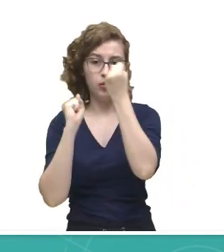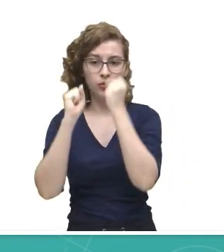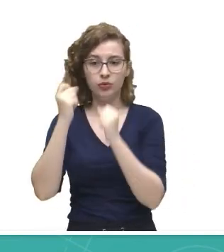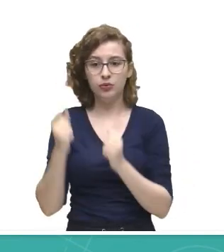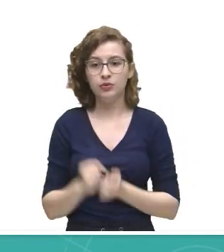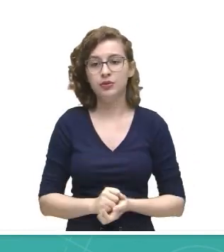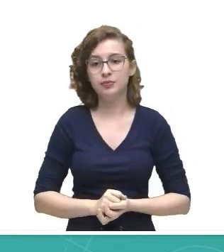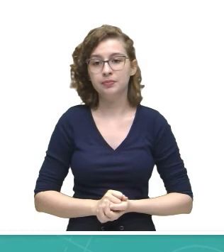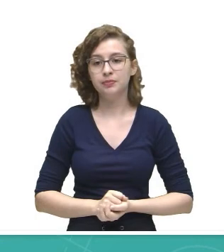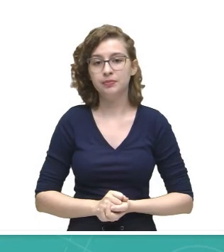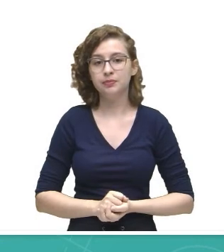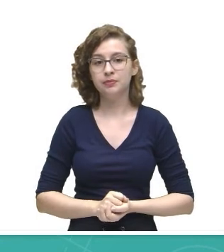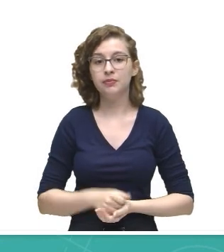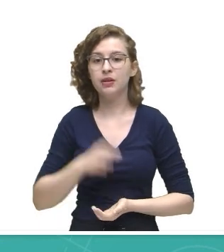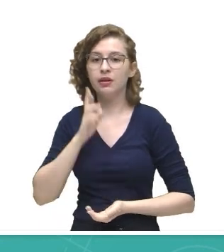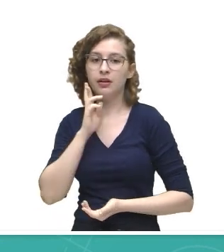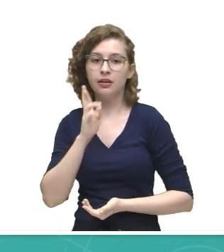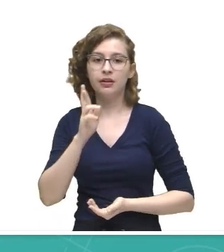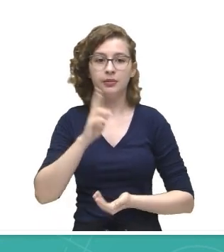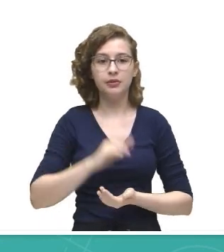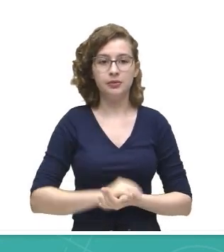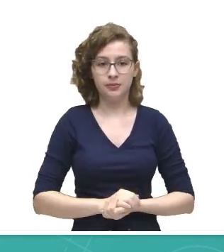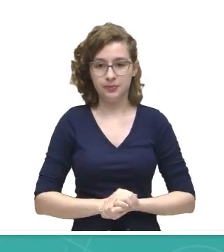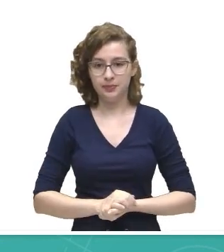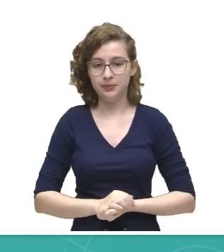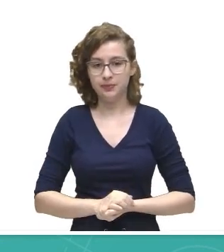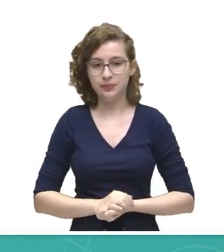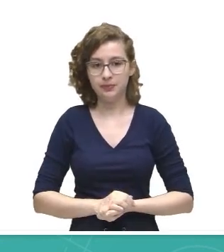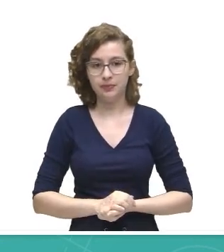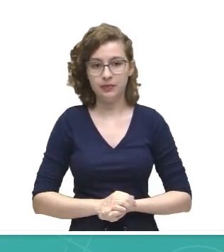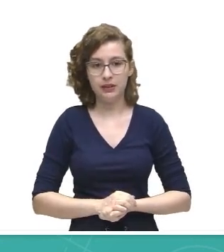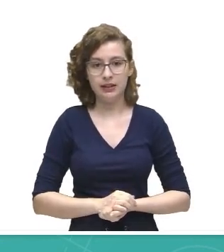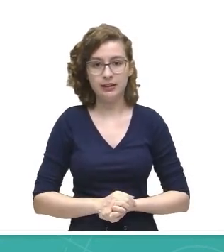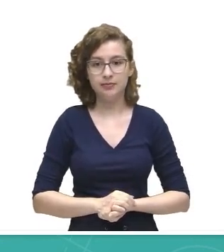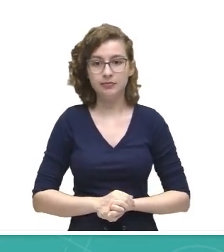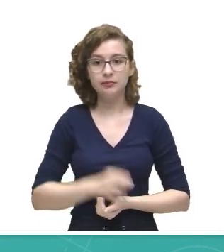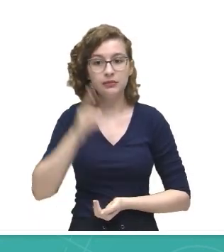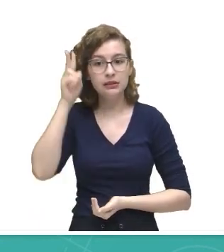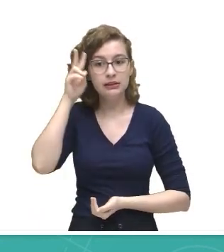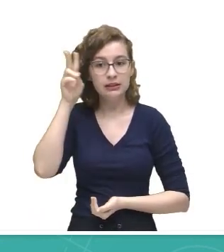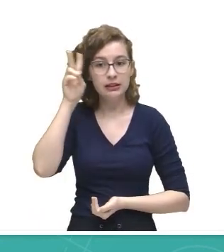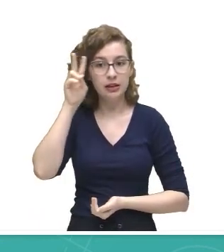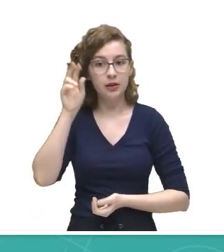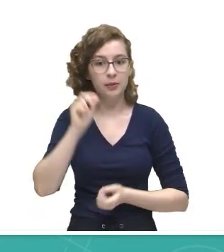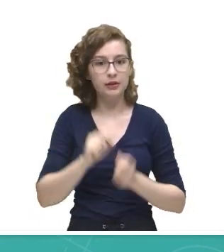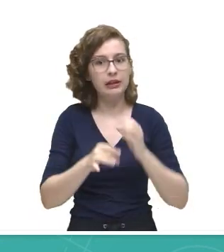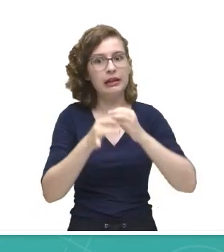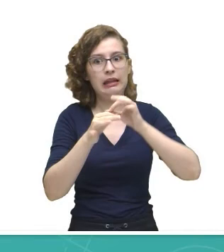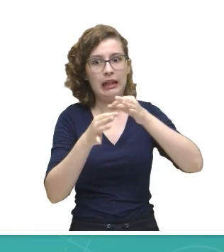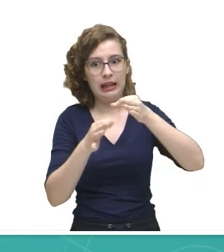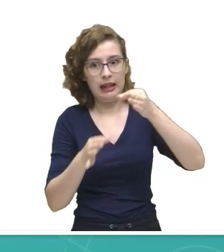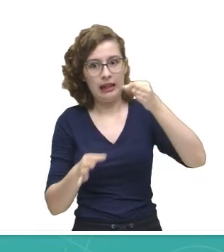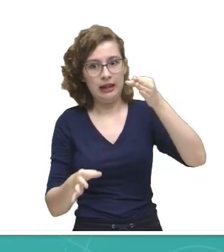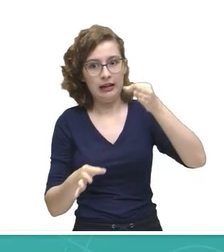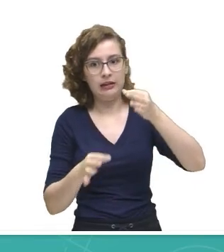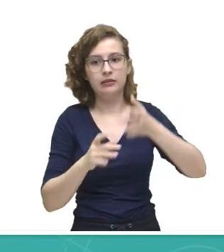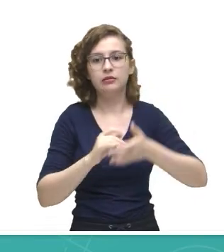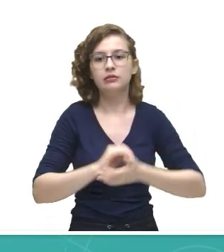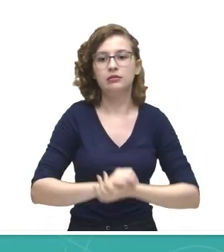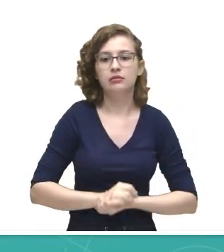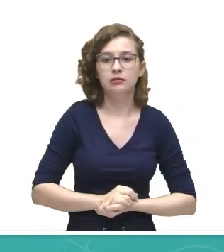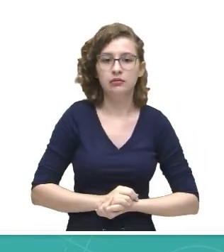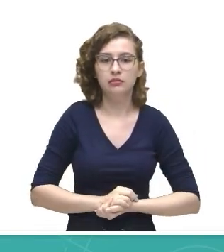lá ao nosso gabarito. Lembrando aí que a nossa resposta ela é bem extensa, né? São várias